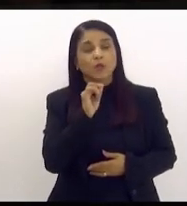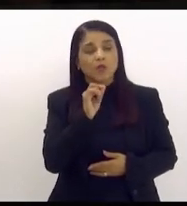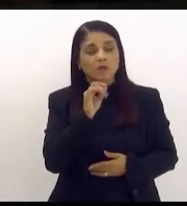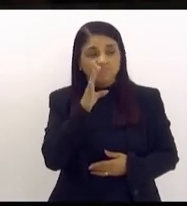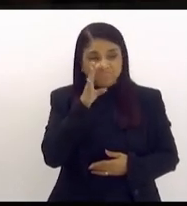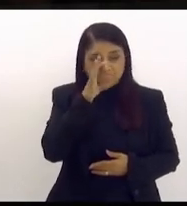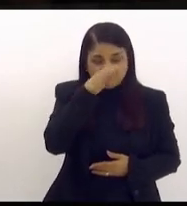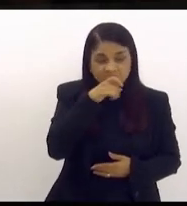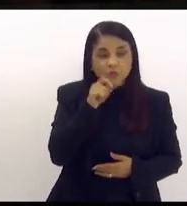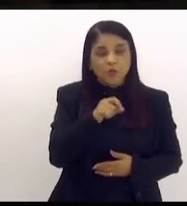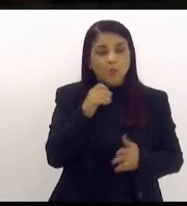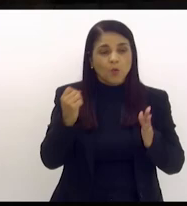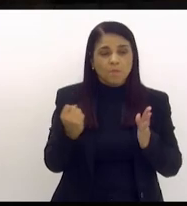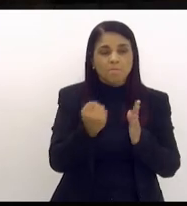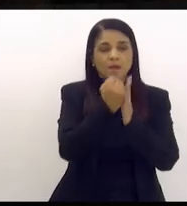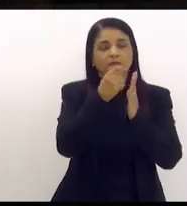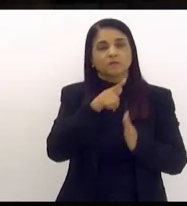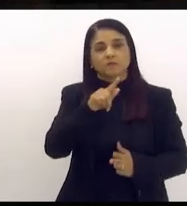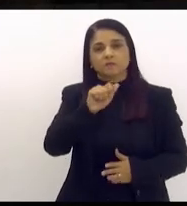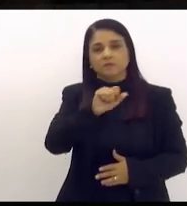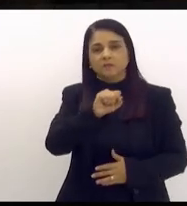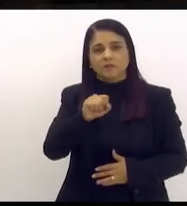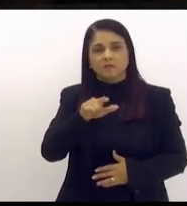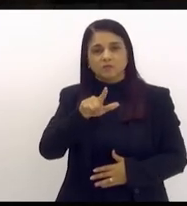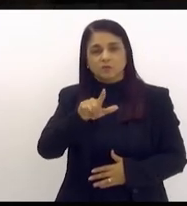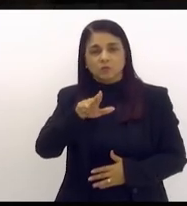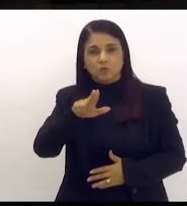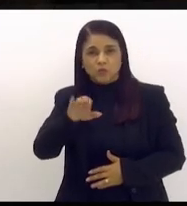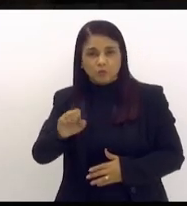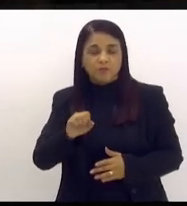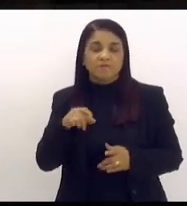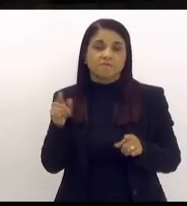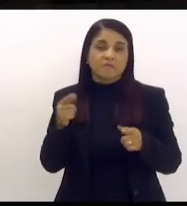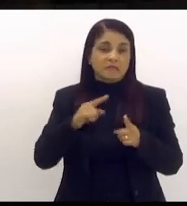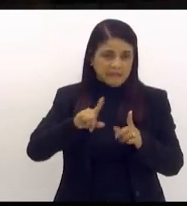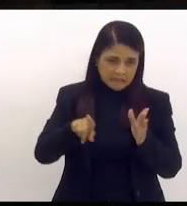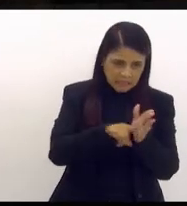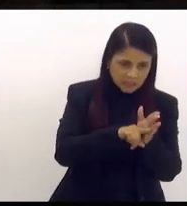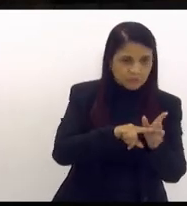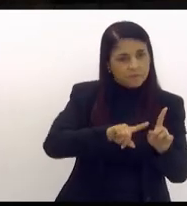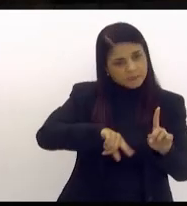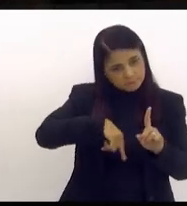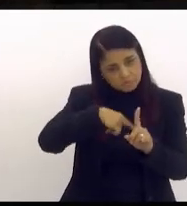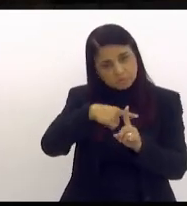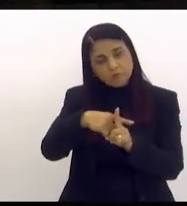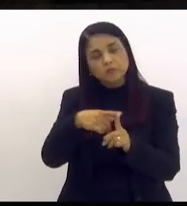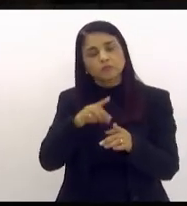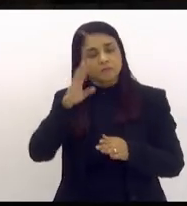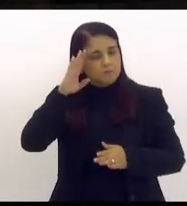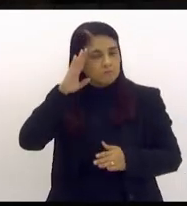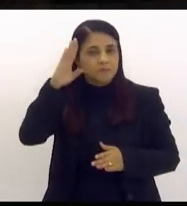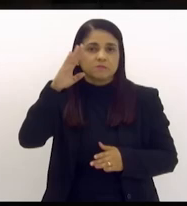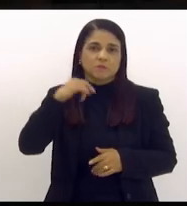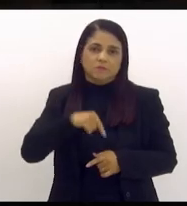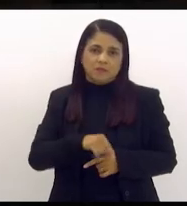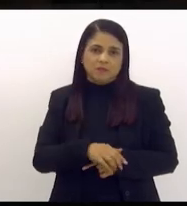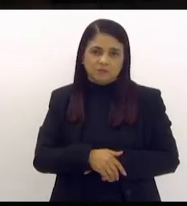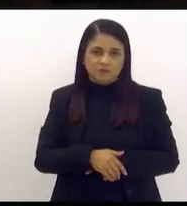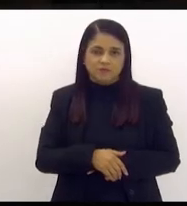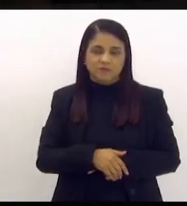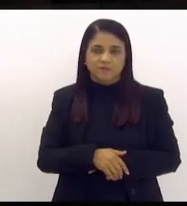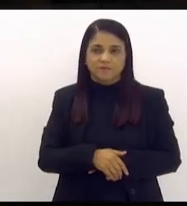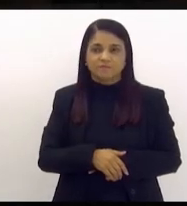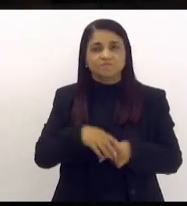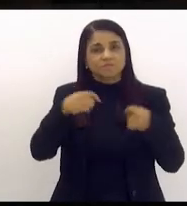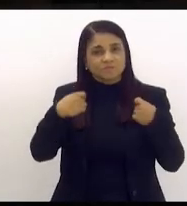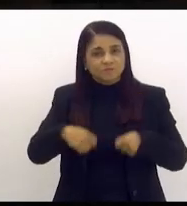efeito e o impacto que o gaslub vai trazer traz coisas negativas mas traz principalmente eh eh o remonte e